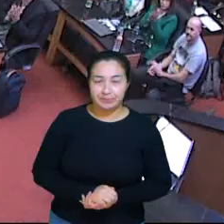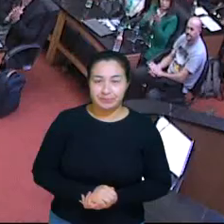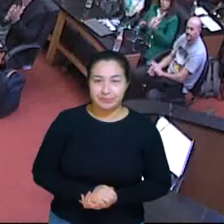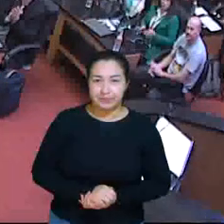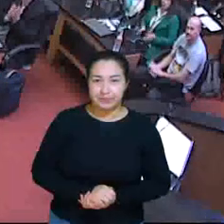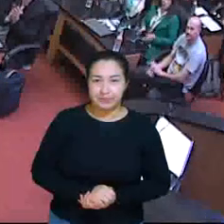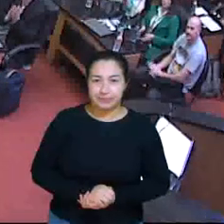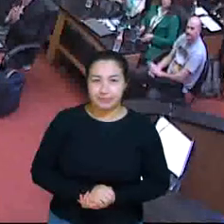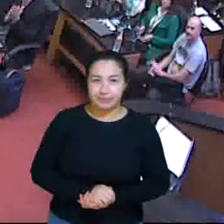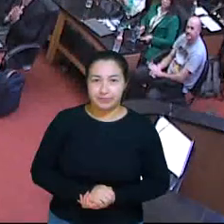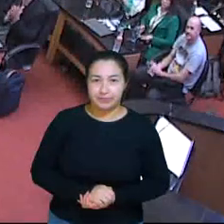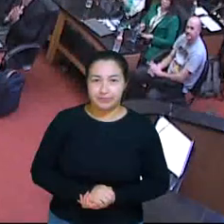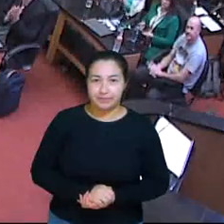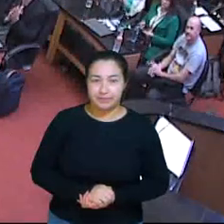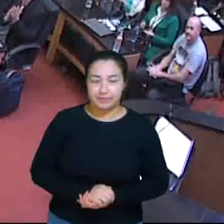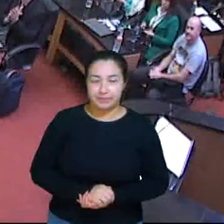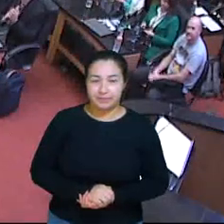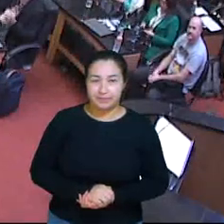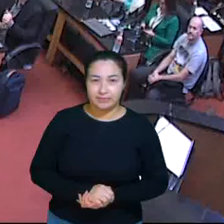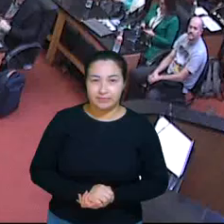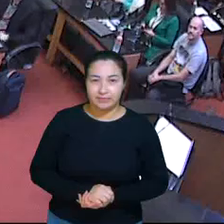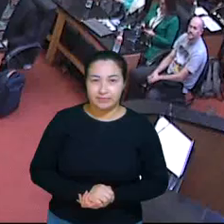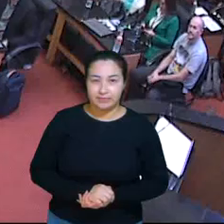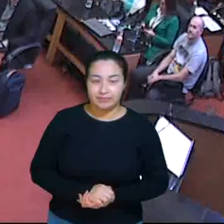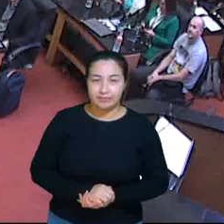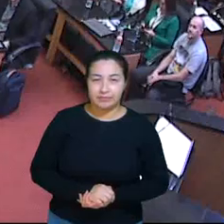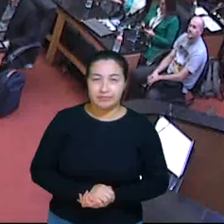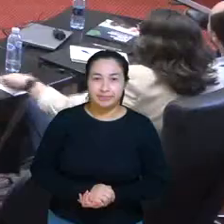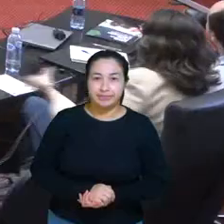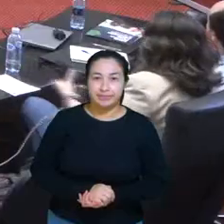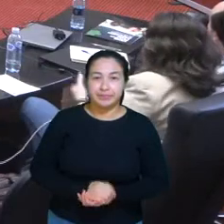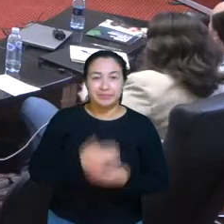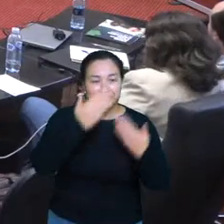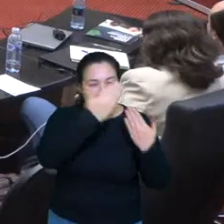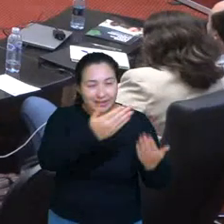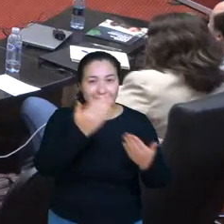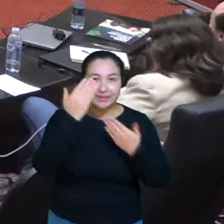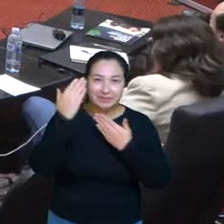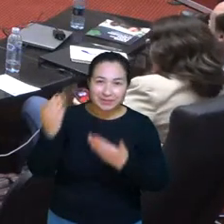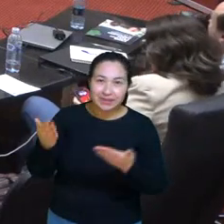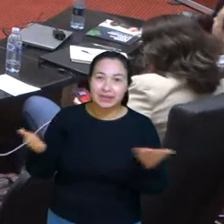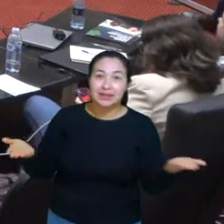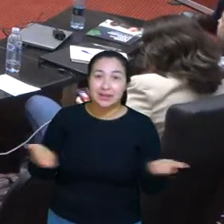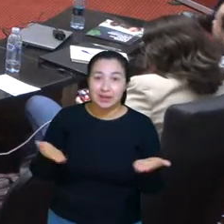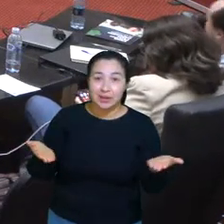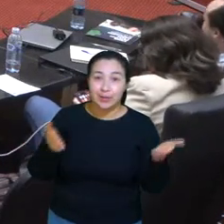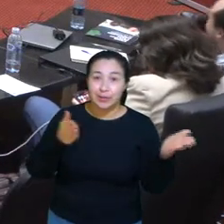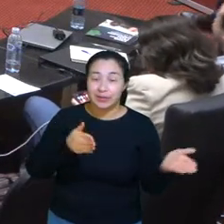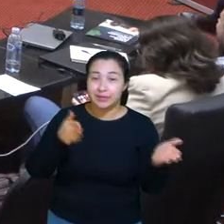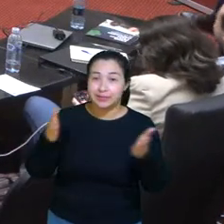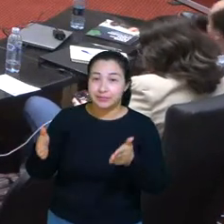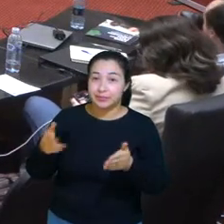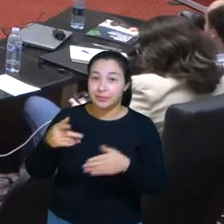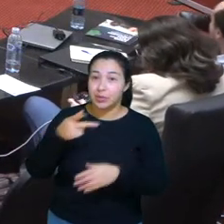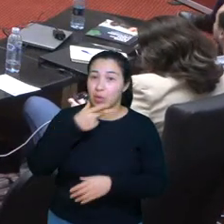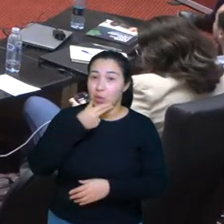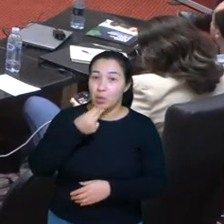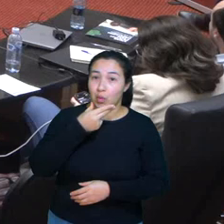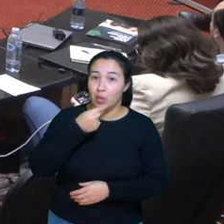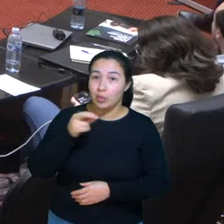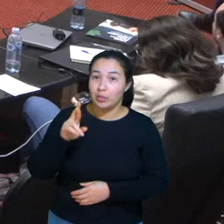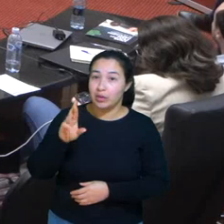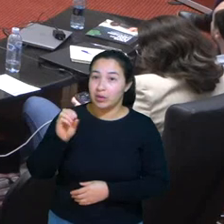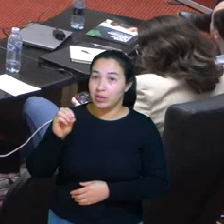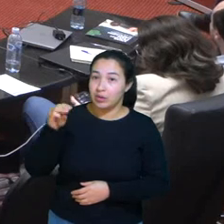André AD André Muito obrigada agora eu passo a palavra então ao professor Romeu também